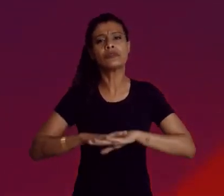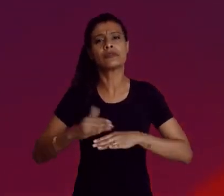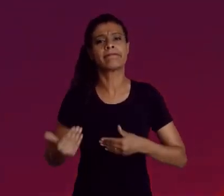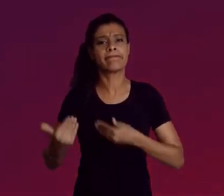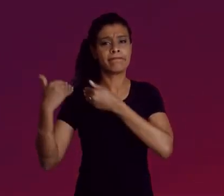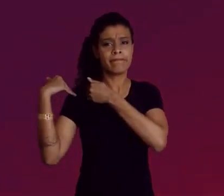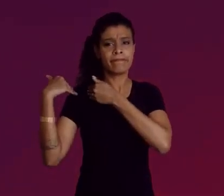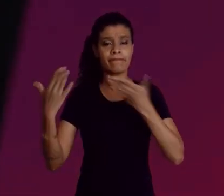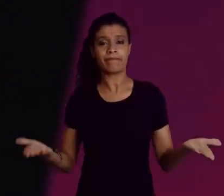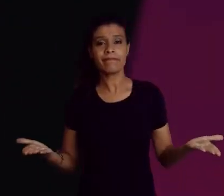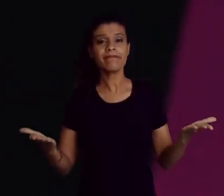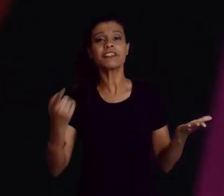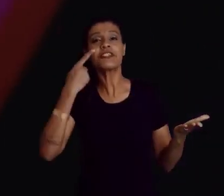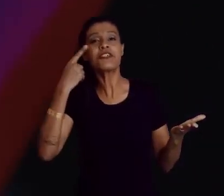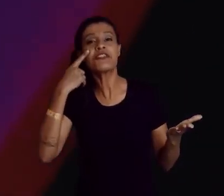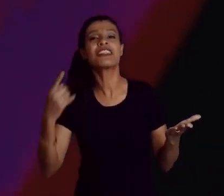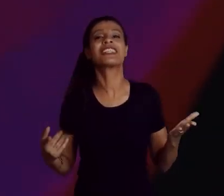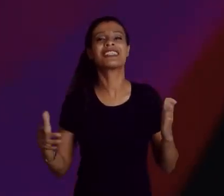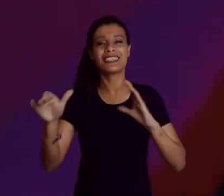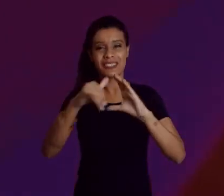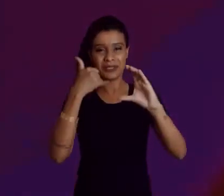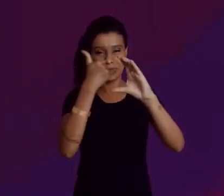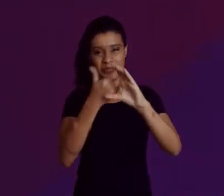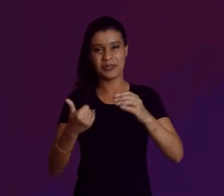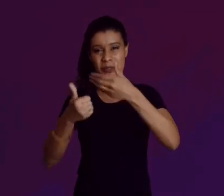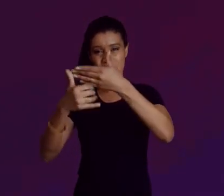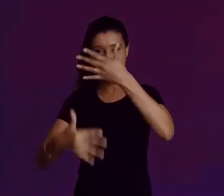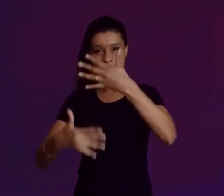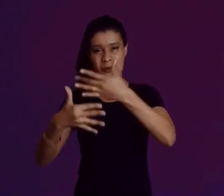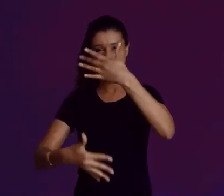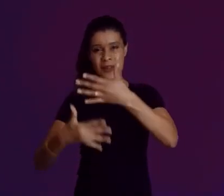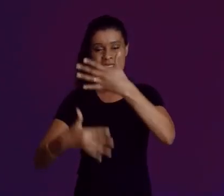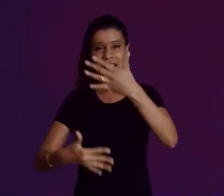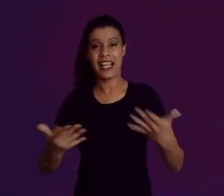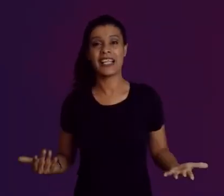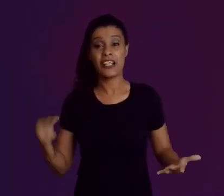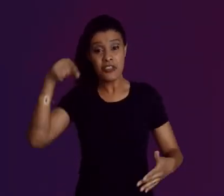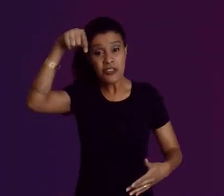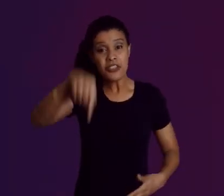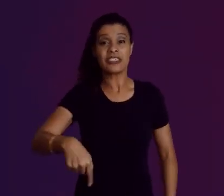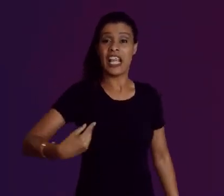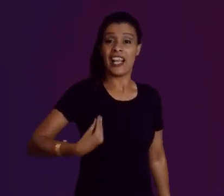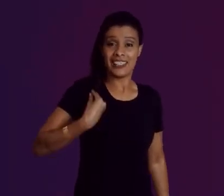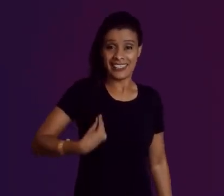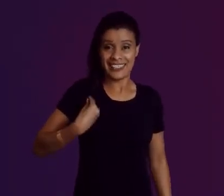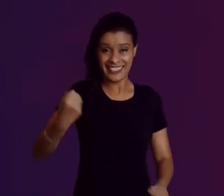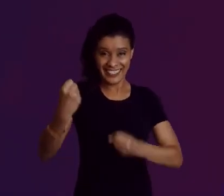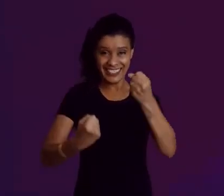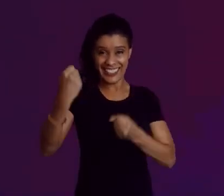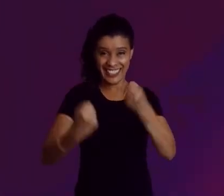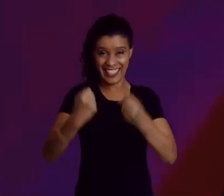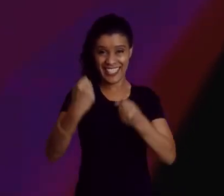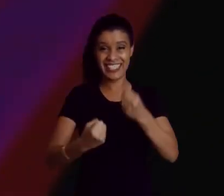vendo aqui o povo falando like, aleluia, glória a Deus, que bom. E você que está aqui, like, não tem jeito, então tem que ser buzina e farol ligado. E a gente vai